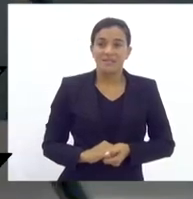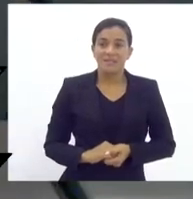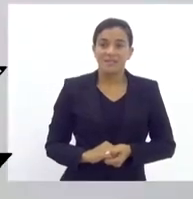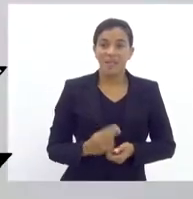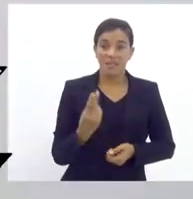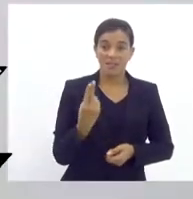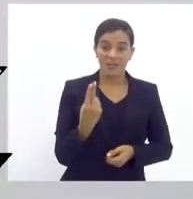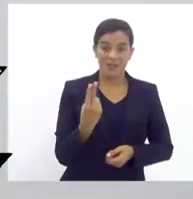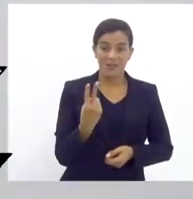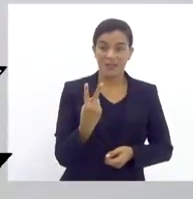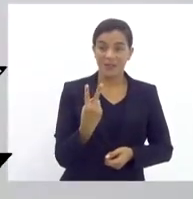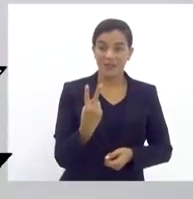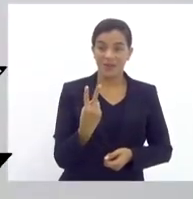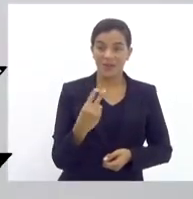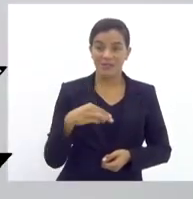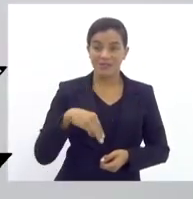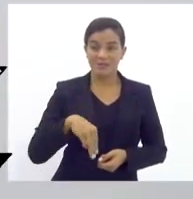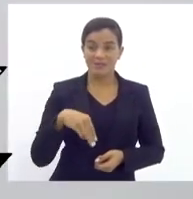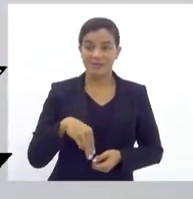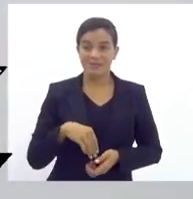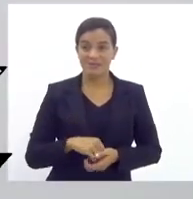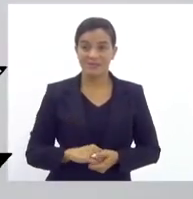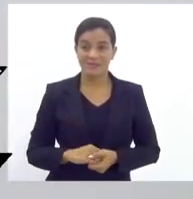dois minutinhos hein